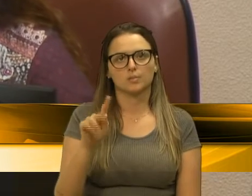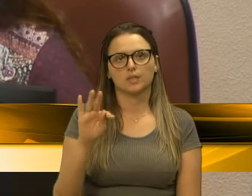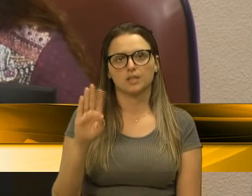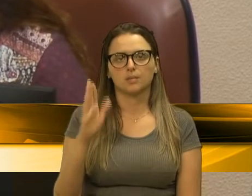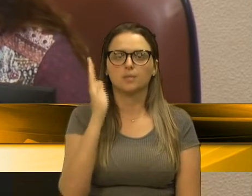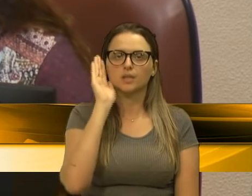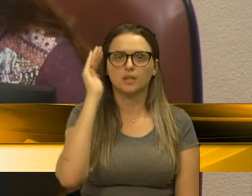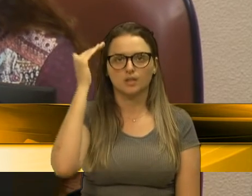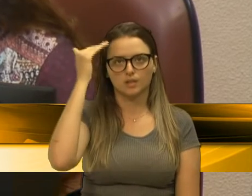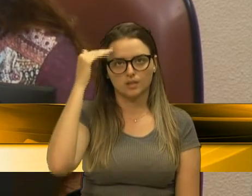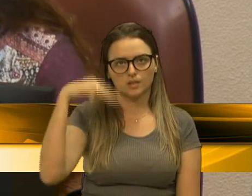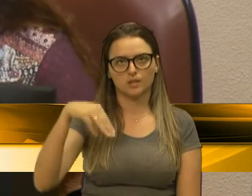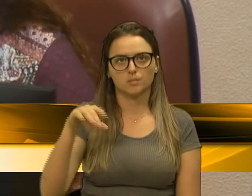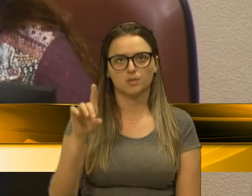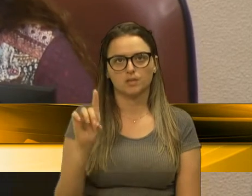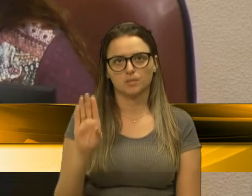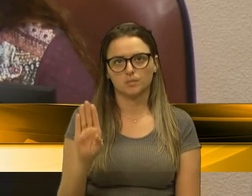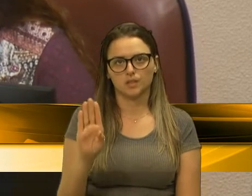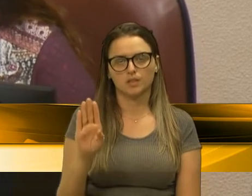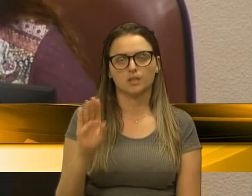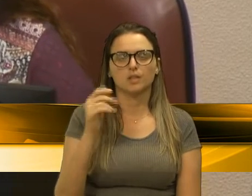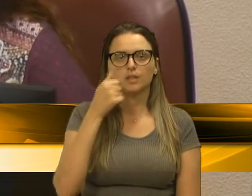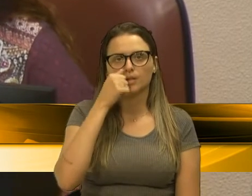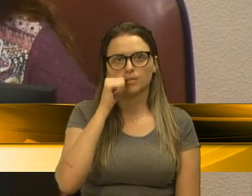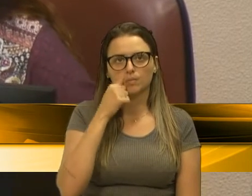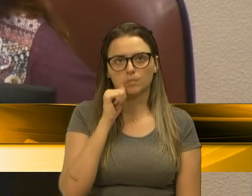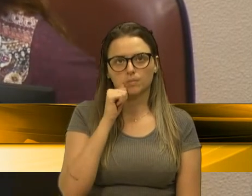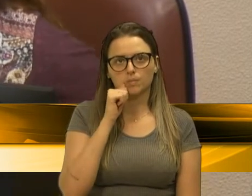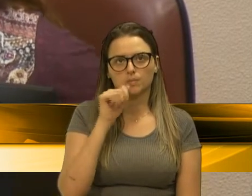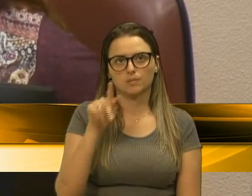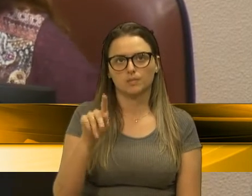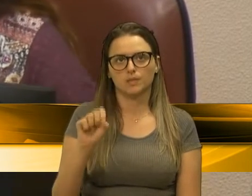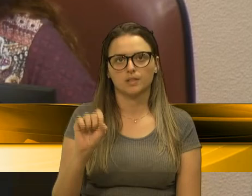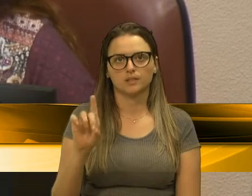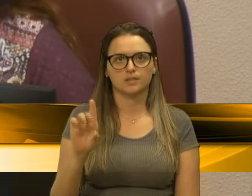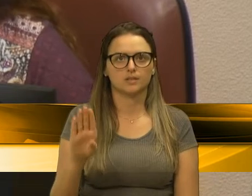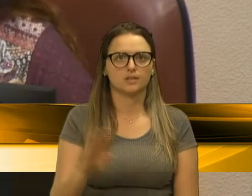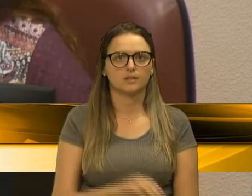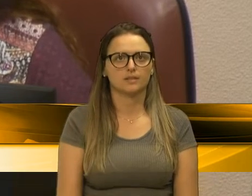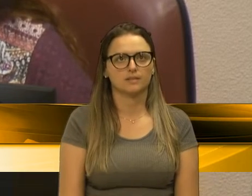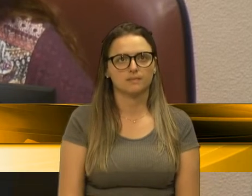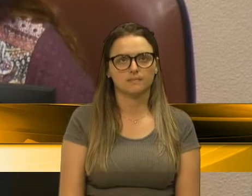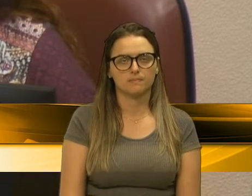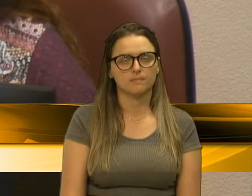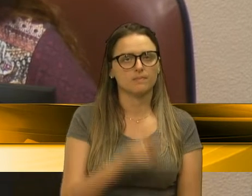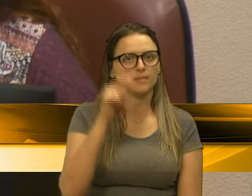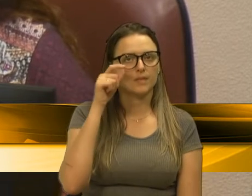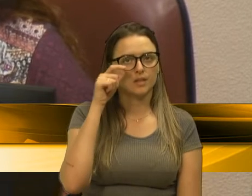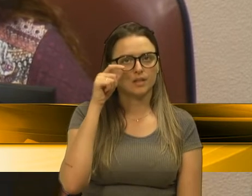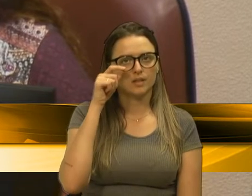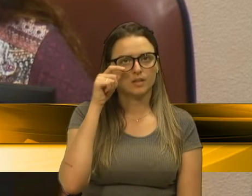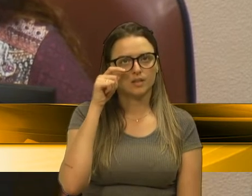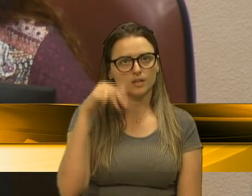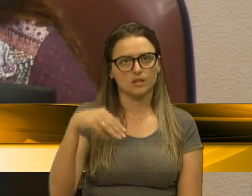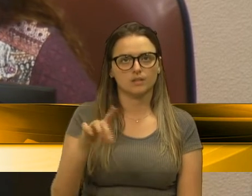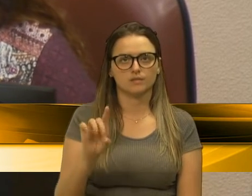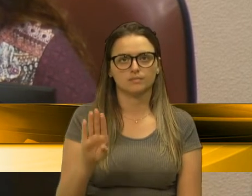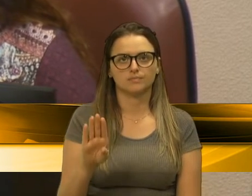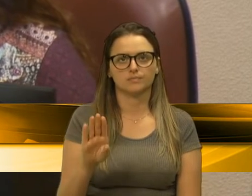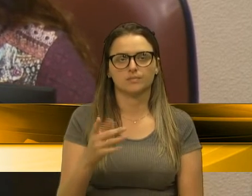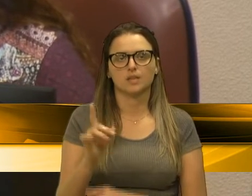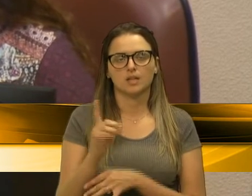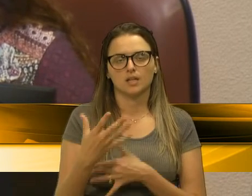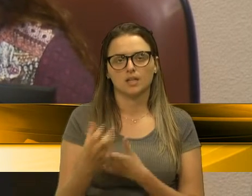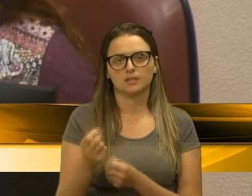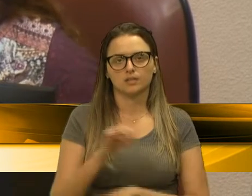Felipe Gremelmaier, vereador MBD, Paula Iores, vereadora PSDB, Paulo Fernando Périco, vereador MDB,